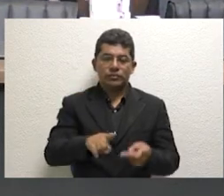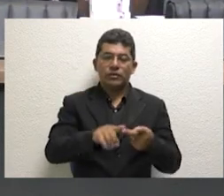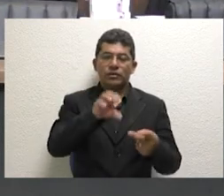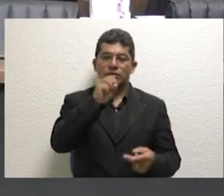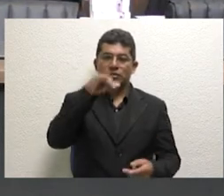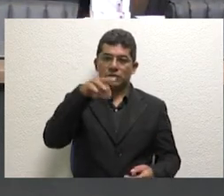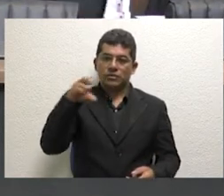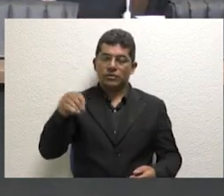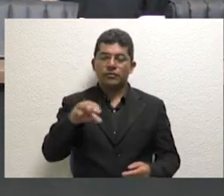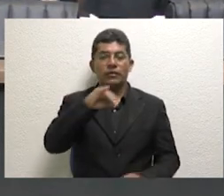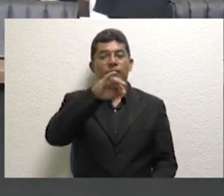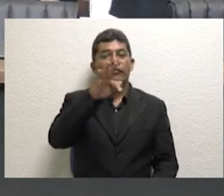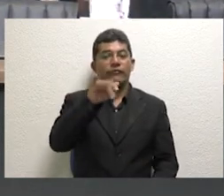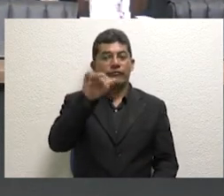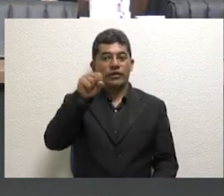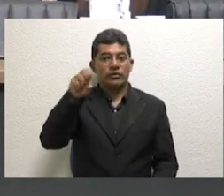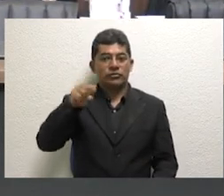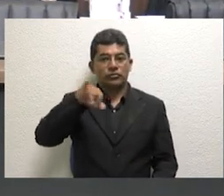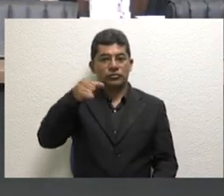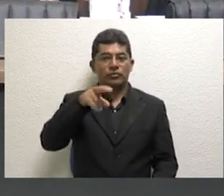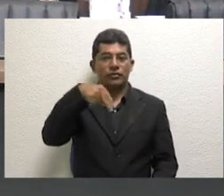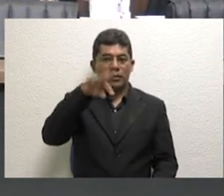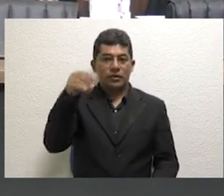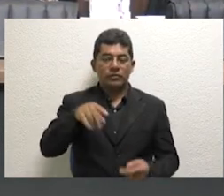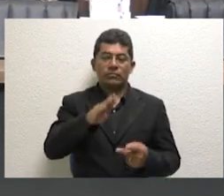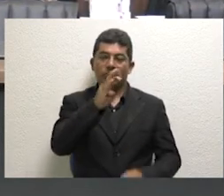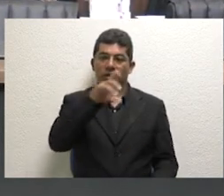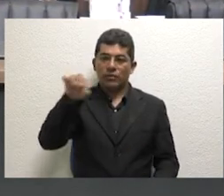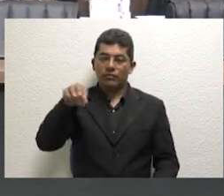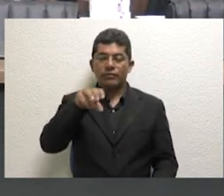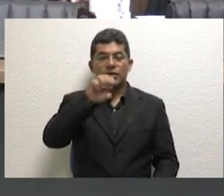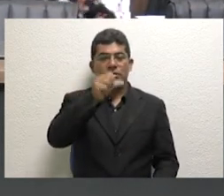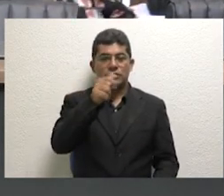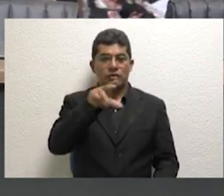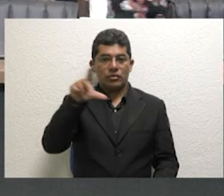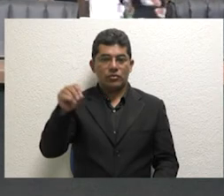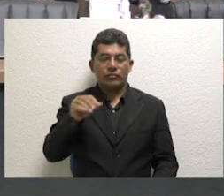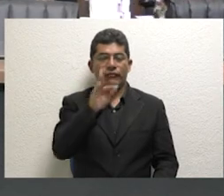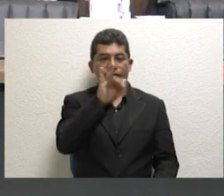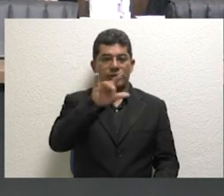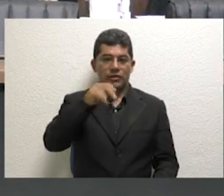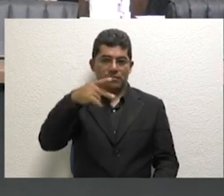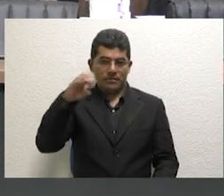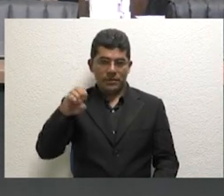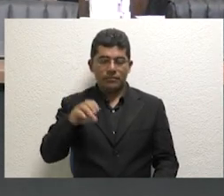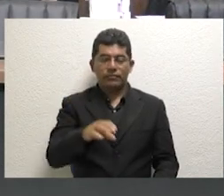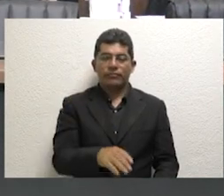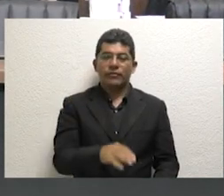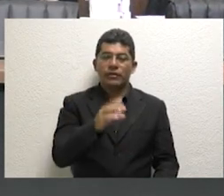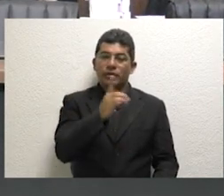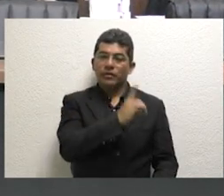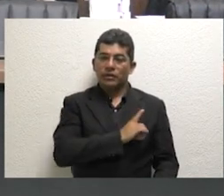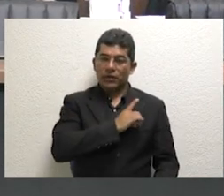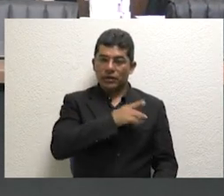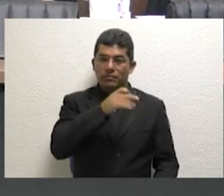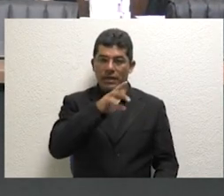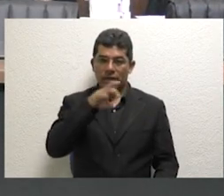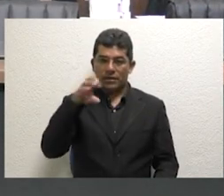Fausto Júnior Josué Neto Belarmino Lins Saulo Viana deputado Felipe Souza Abdala Frasch delegado Pericles